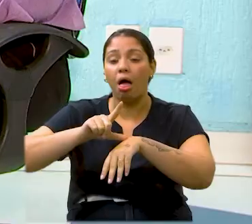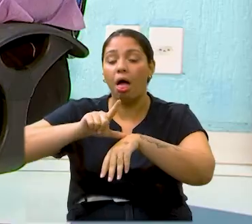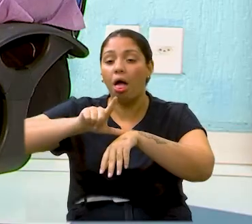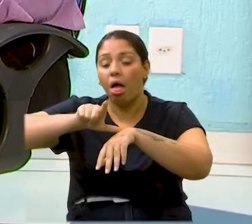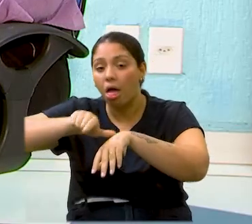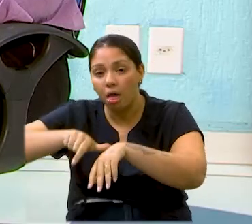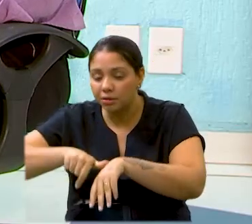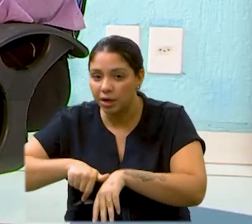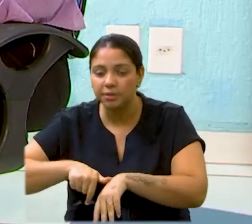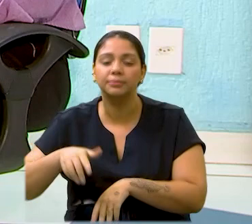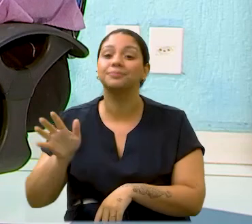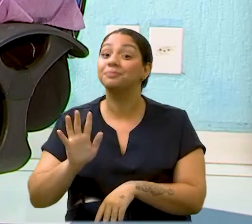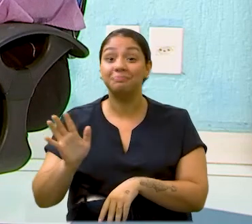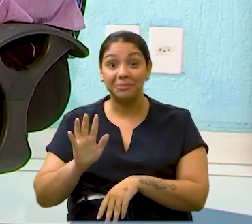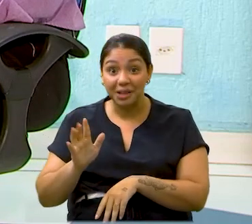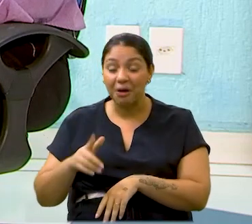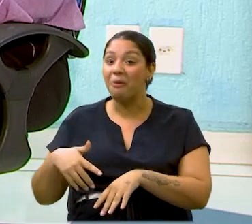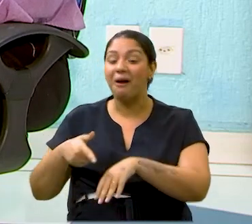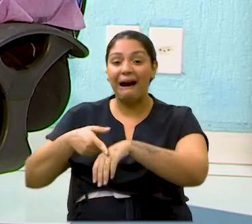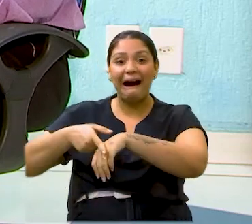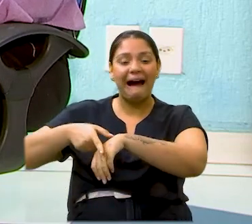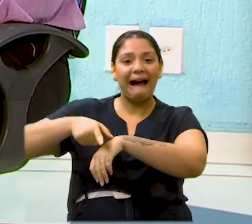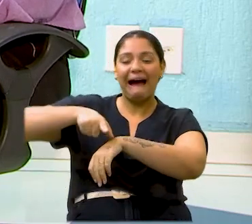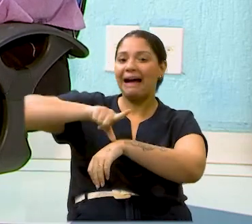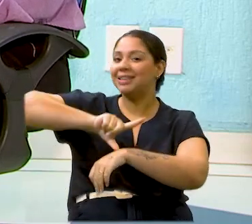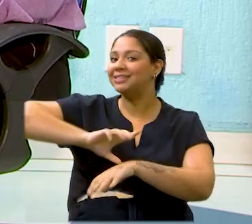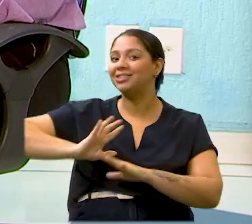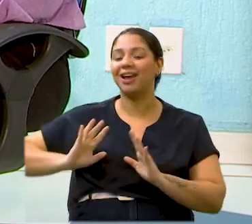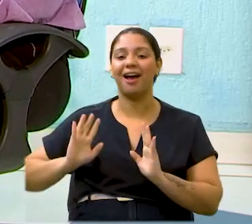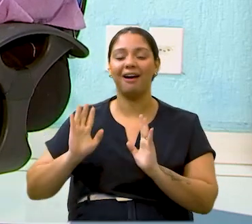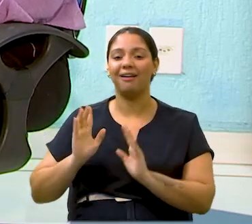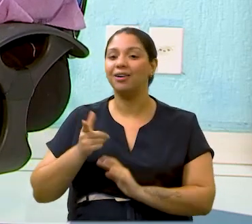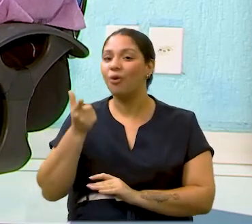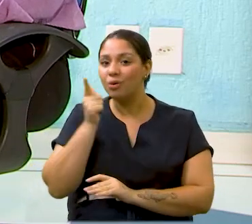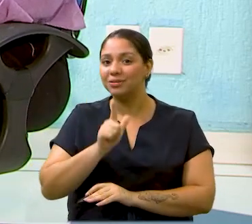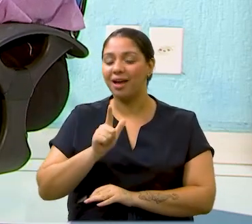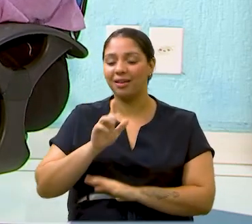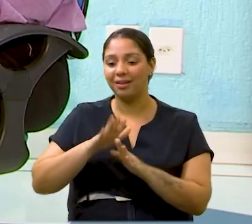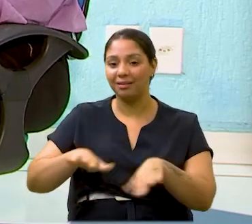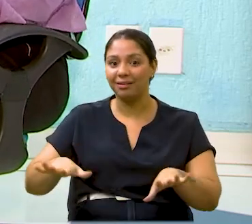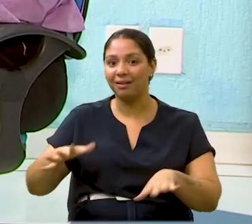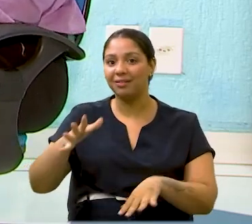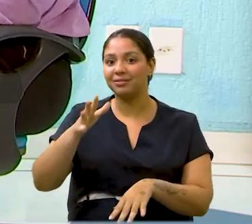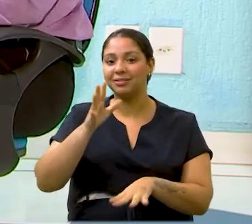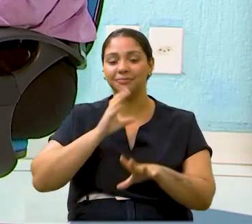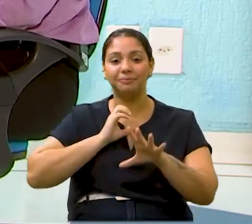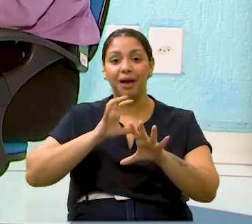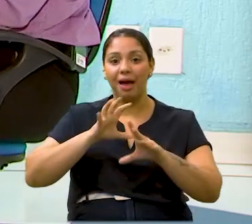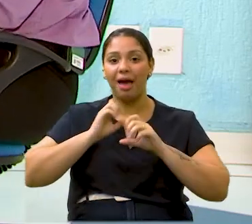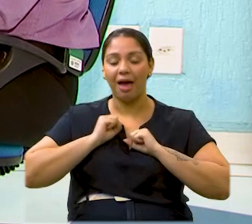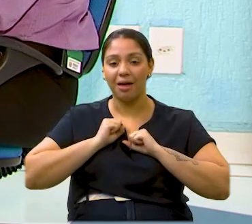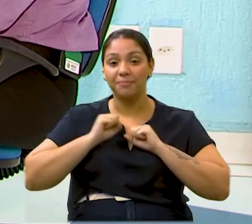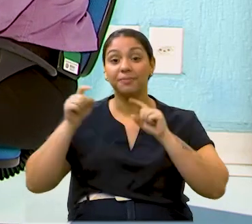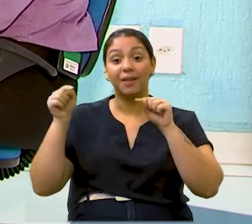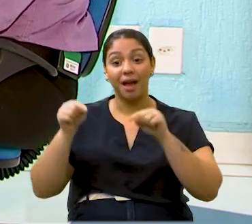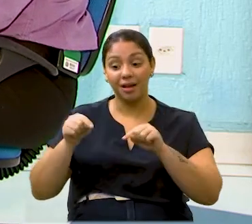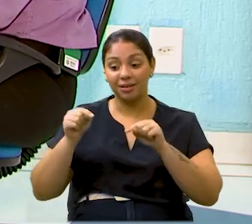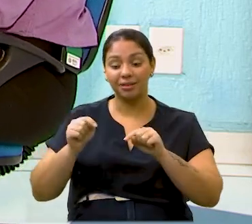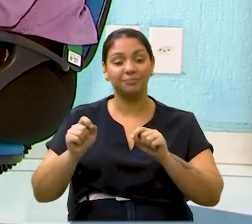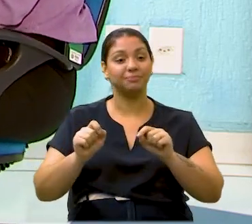desenvolver além da capacidade da série escolar da criança. Tá? Como você pode ver aqui no nosso